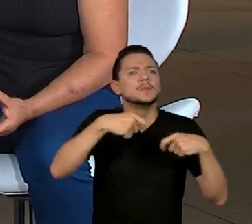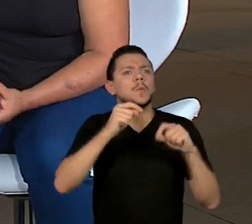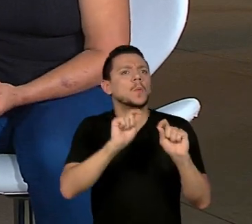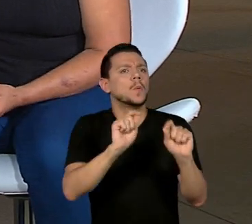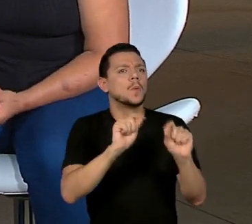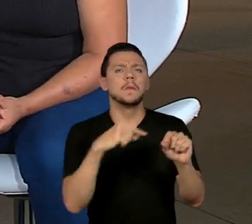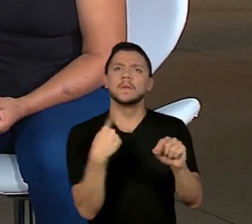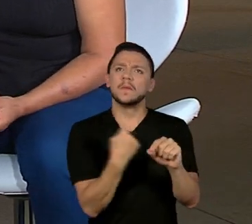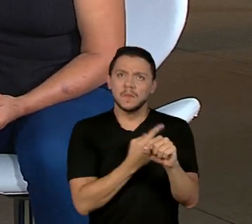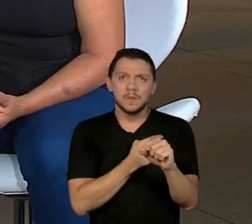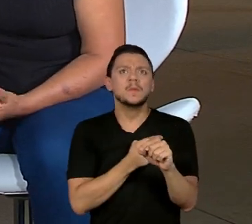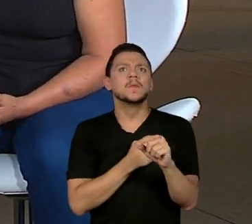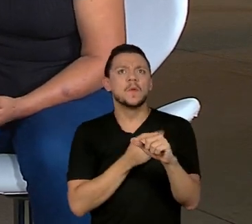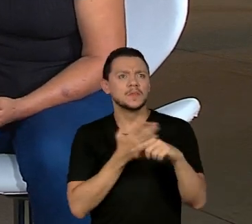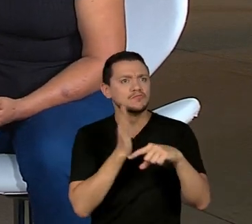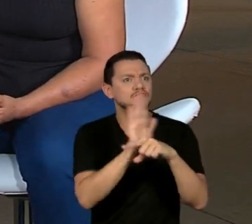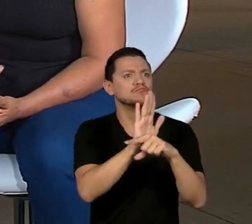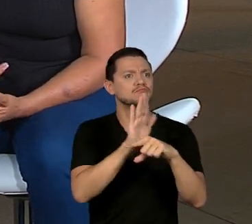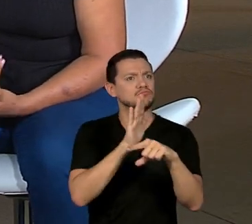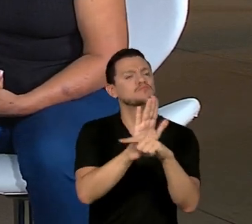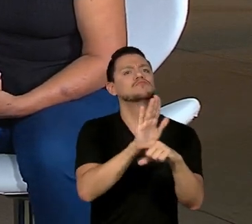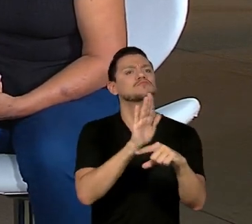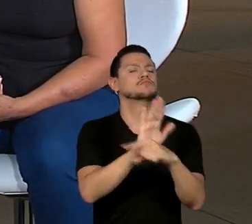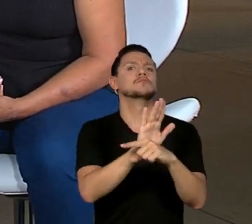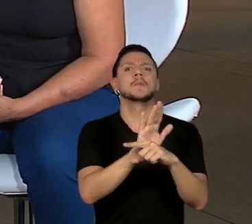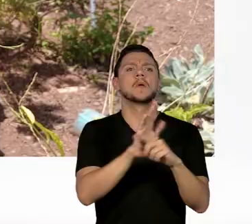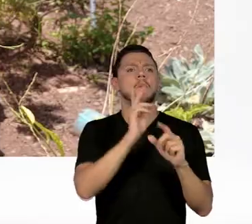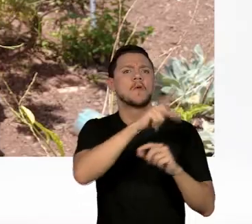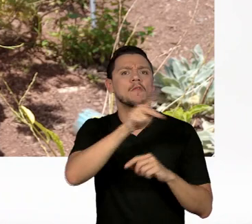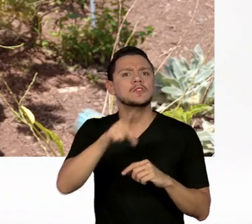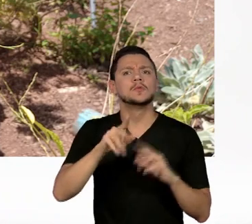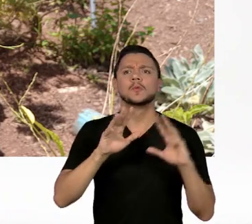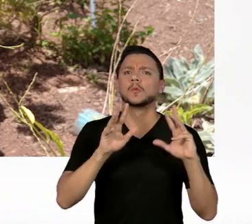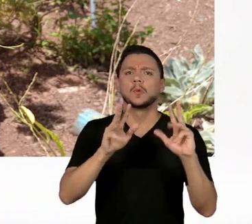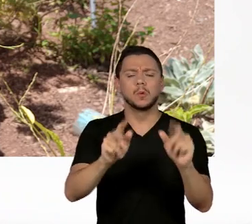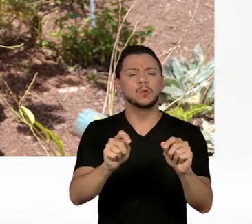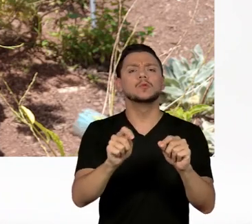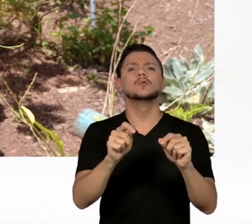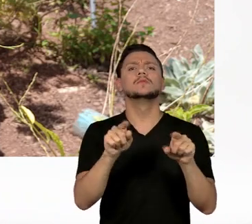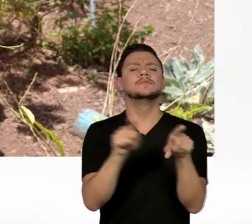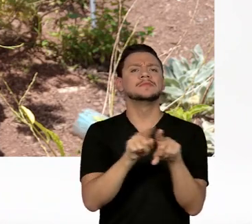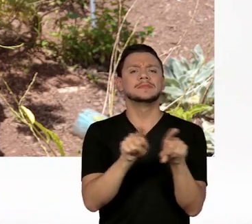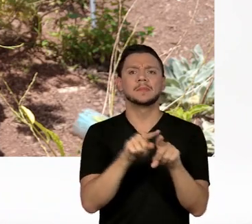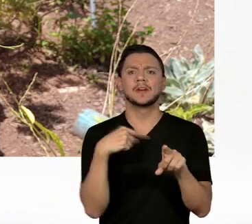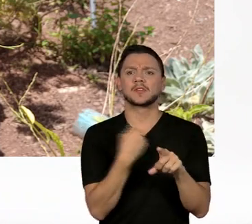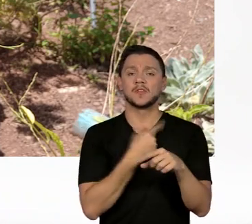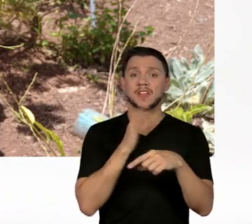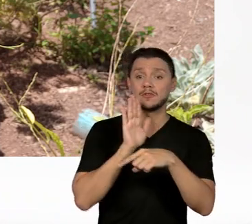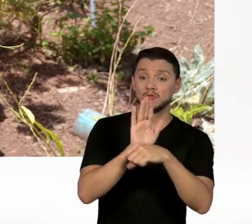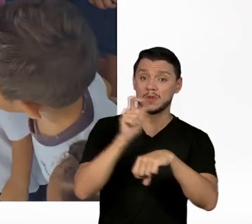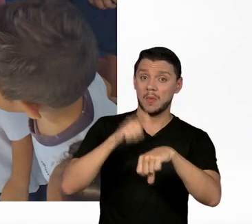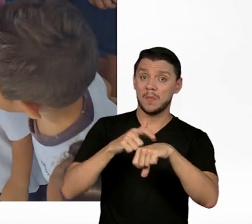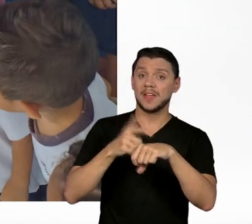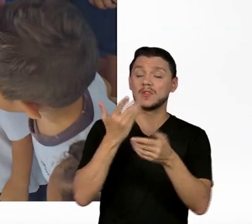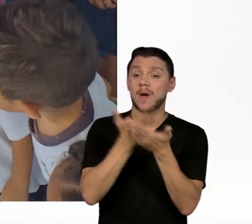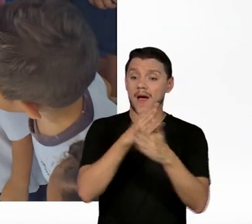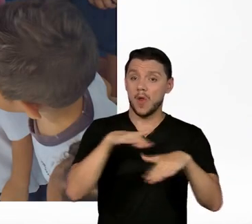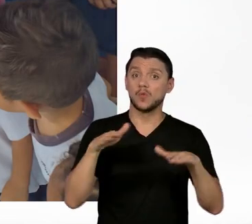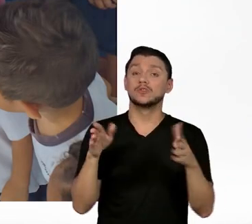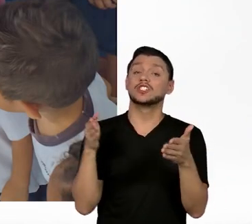colaboradores, né? Com todos os professores. A gente ajuda na entrada, na saída,